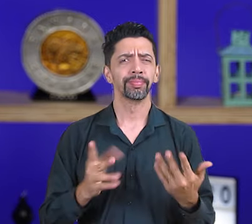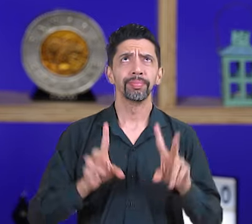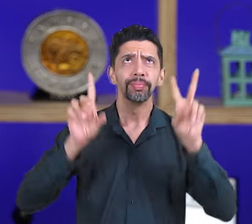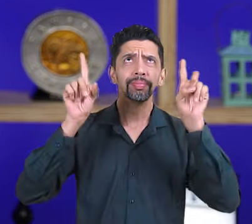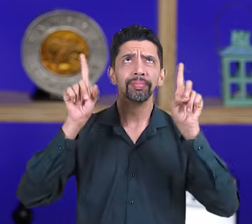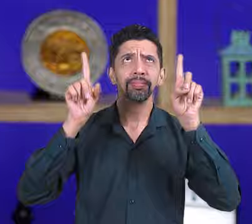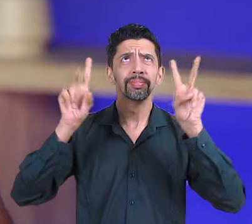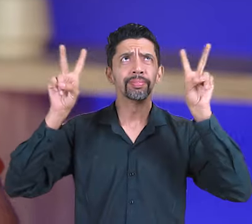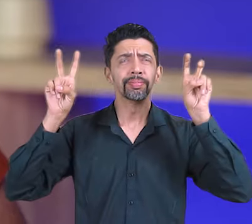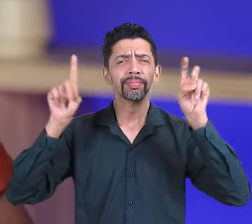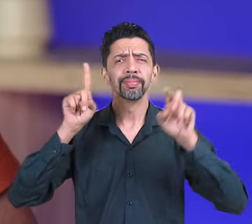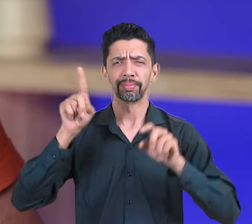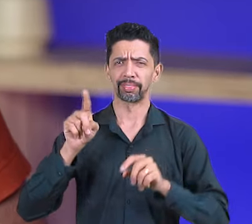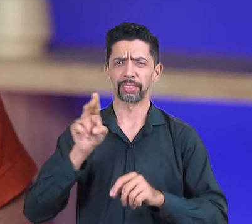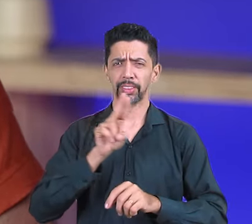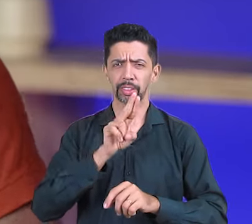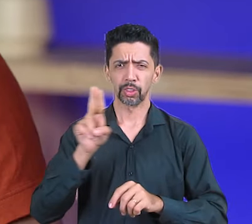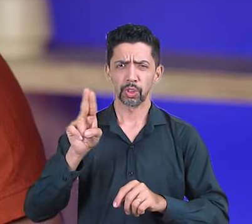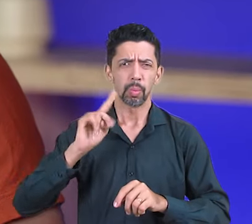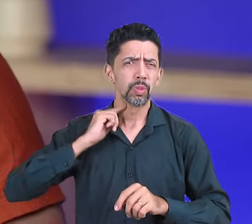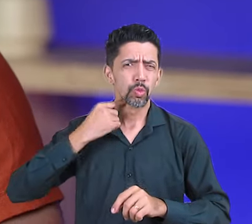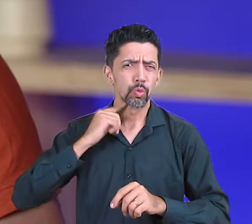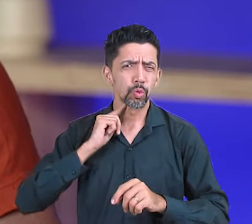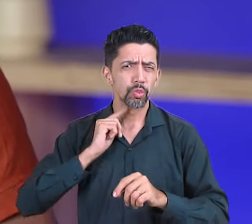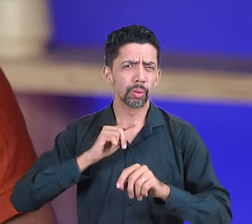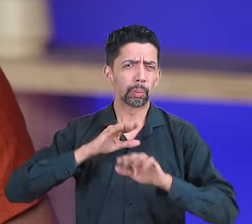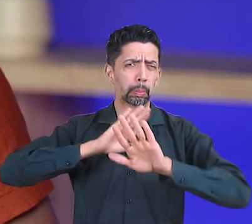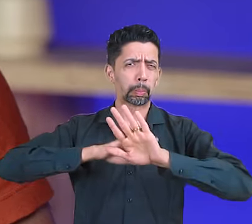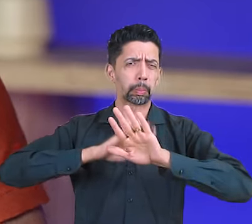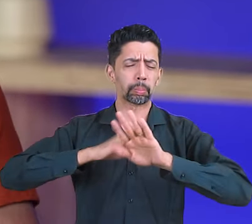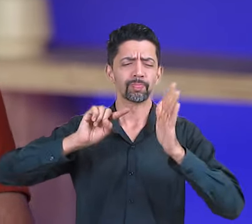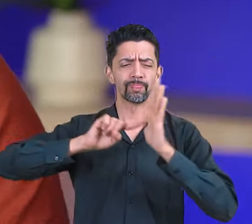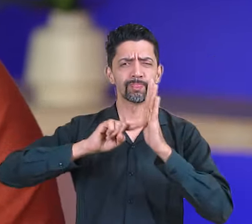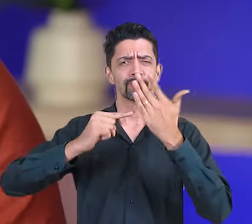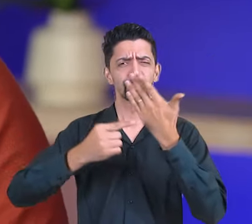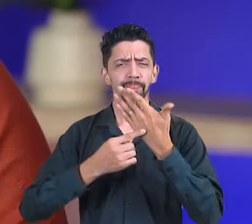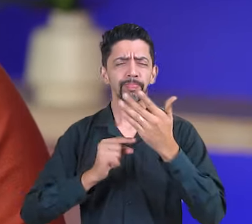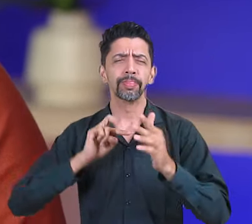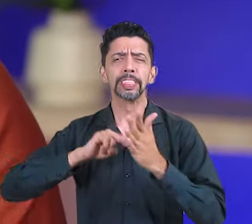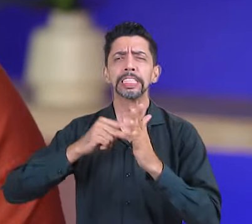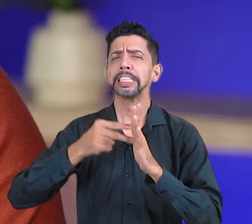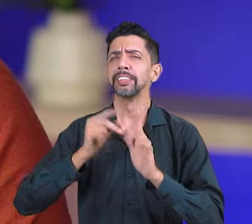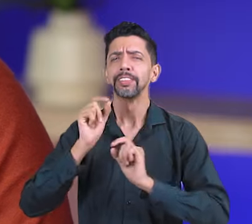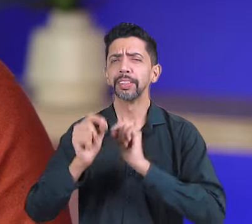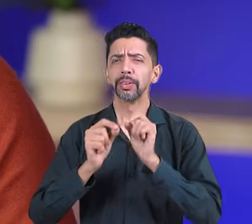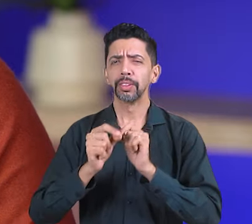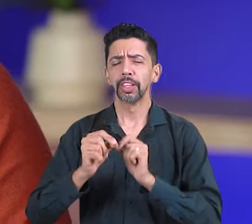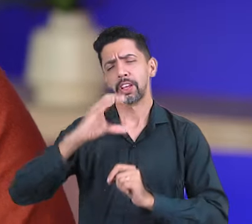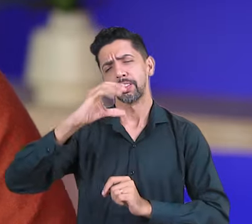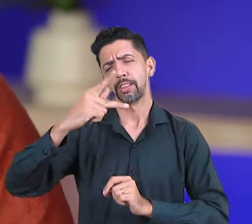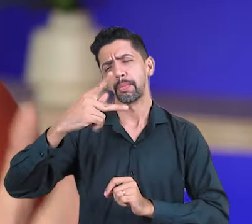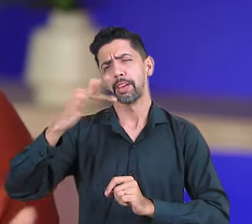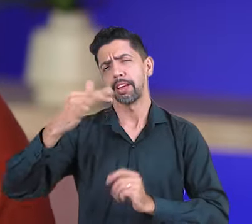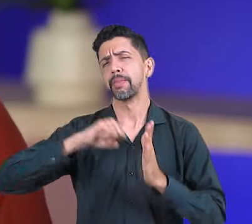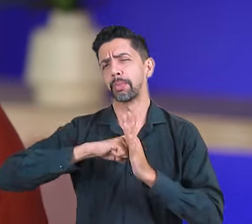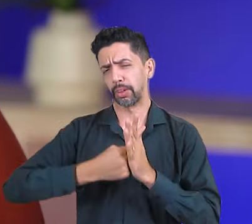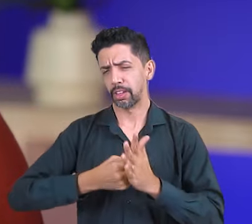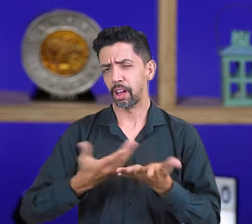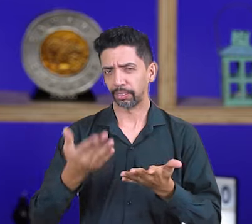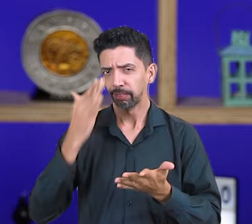ser a solução. Isso mesmo que você ouviu. Nome sujo pode ser a solução de